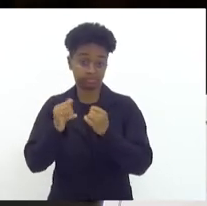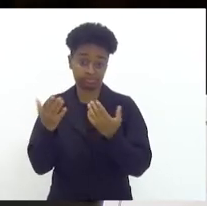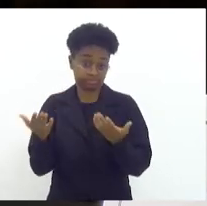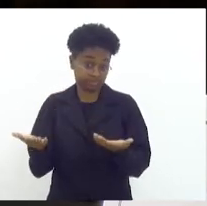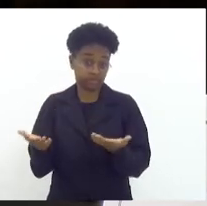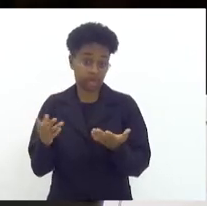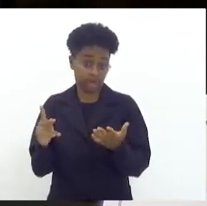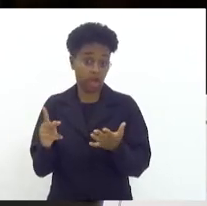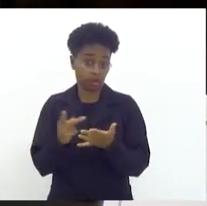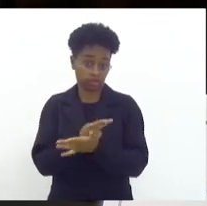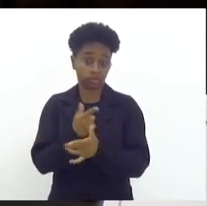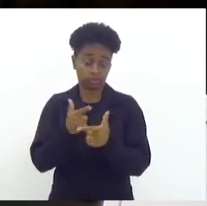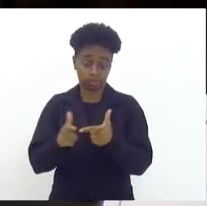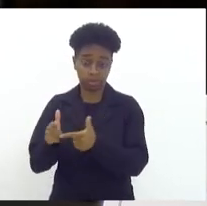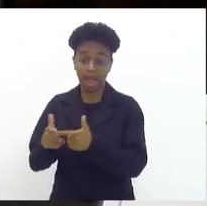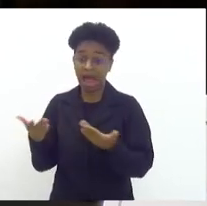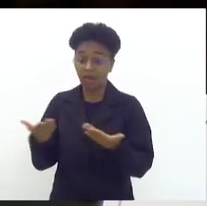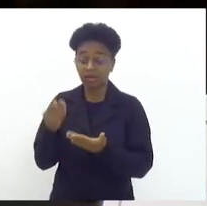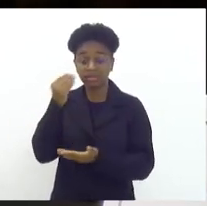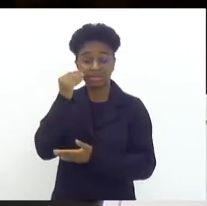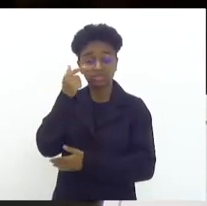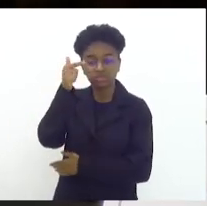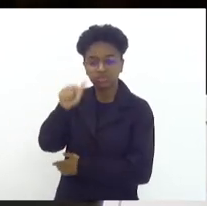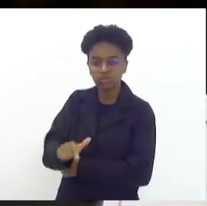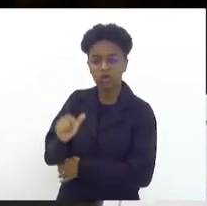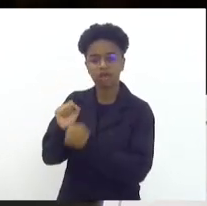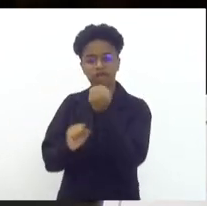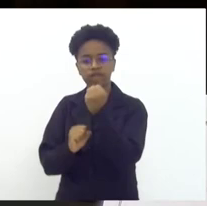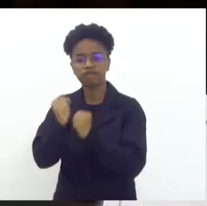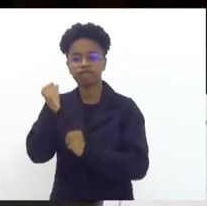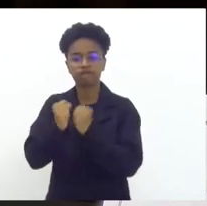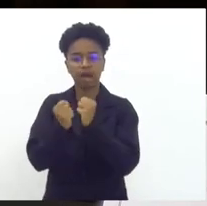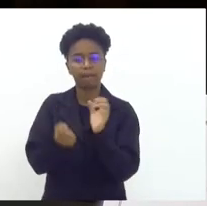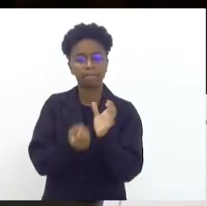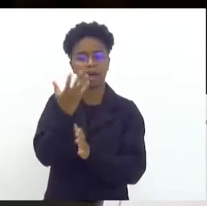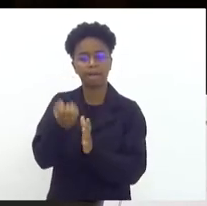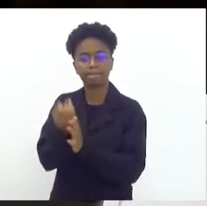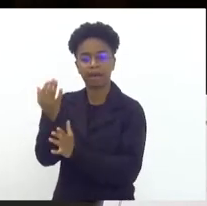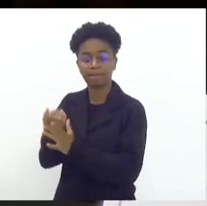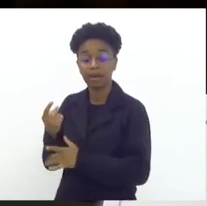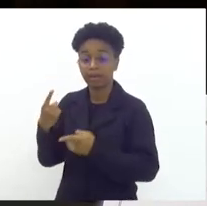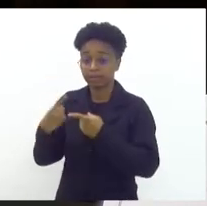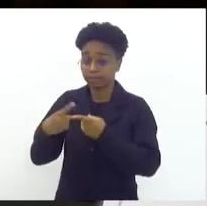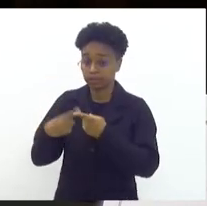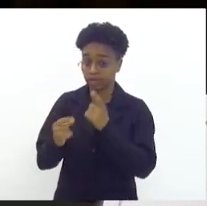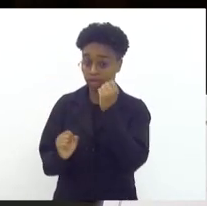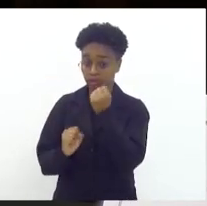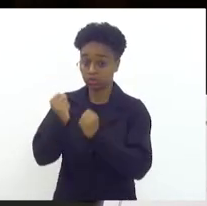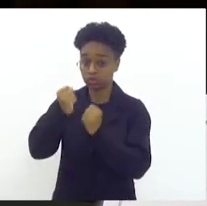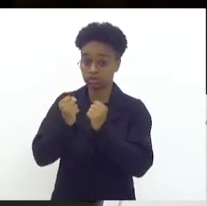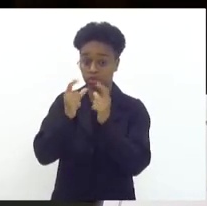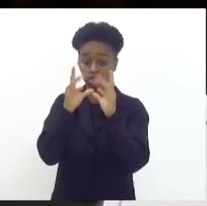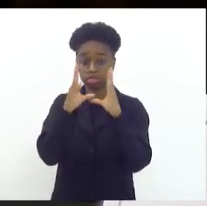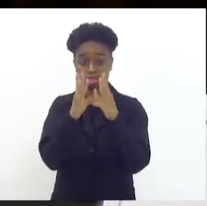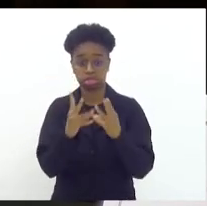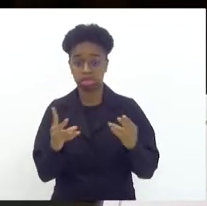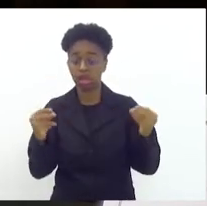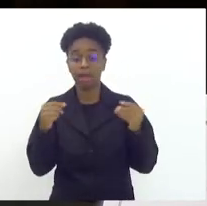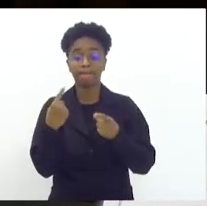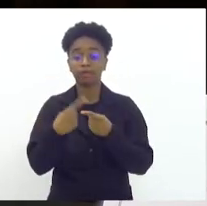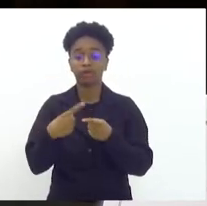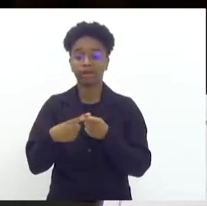e hoje ele busca se reino industrializar a indústria é uma parte da perda dela foi Mega efeito